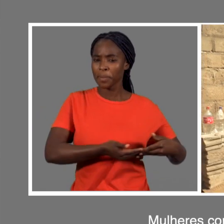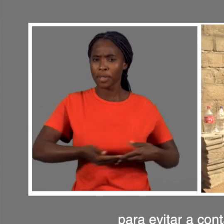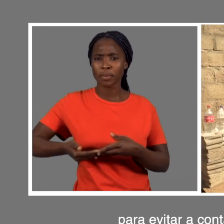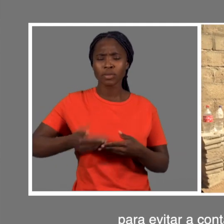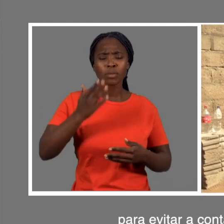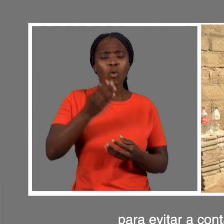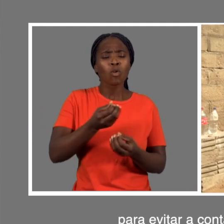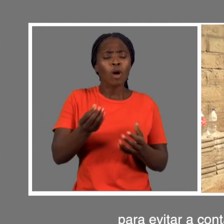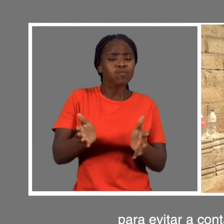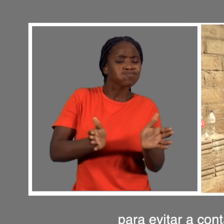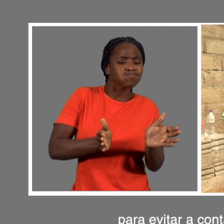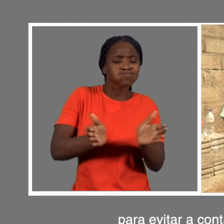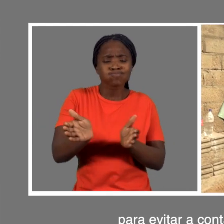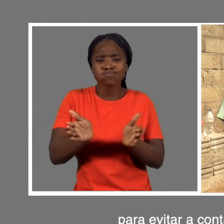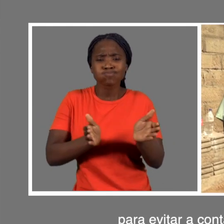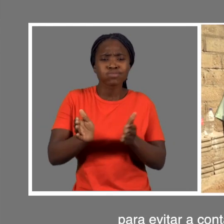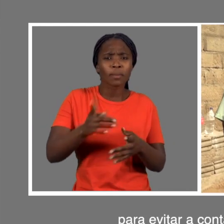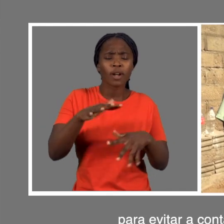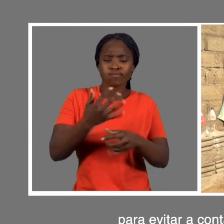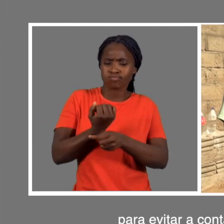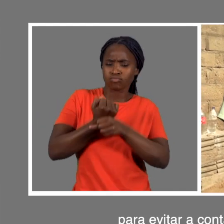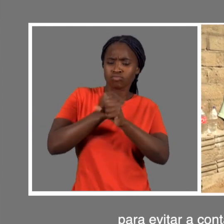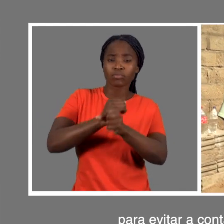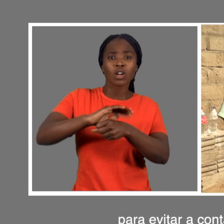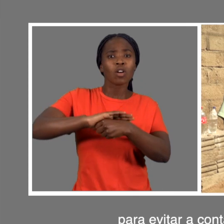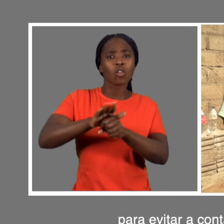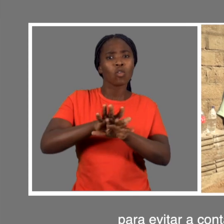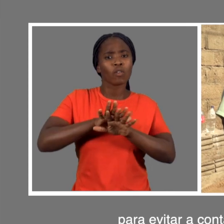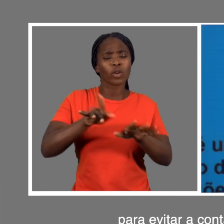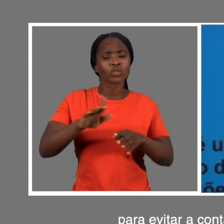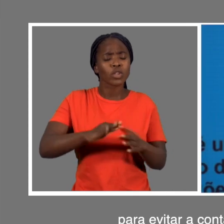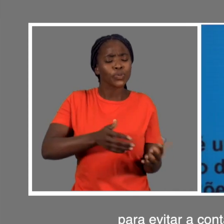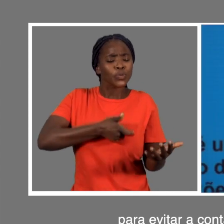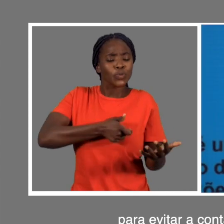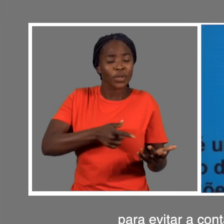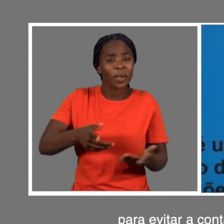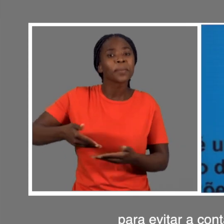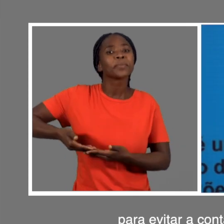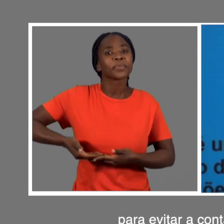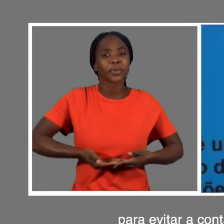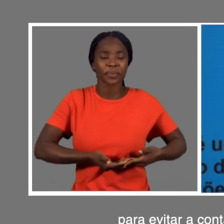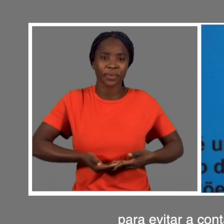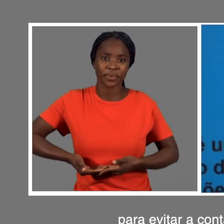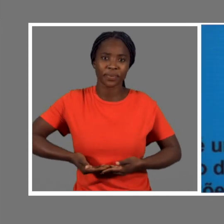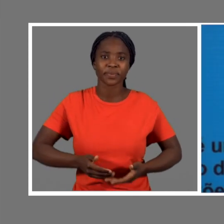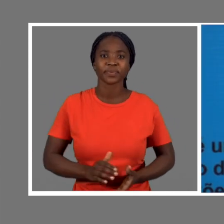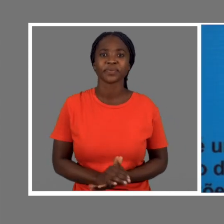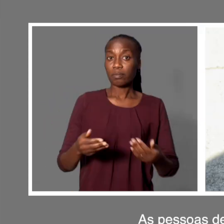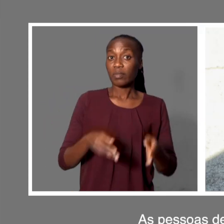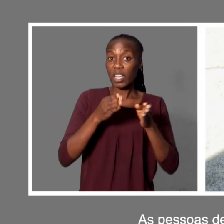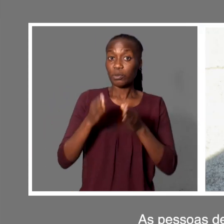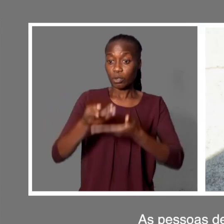cuidados a ter para evitar a contaminação pelo novo coronavírus e assegurar a amamentação para seus